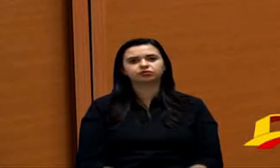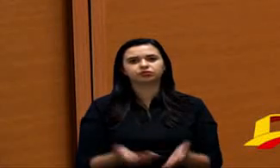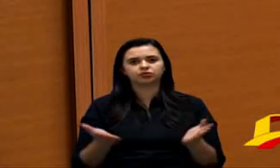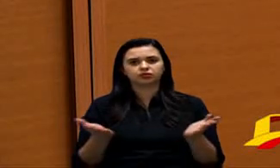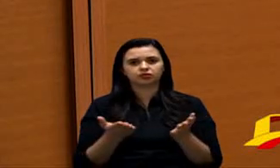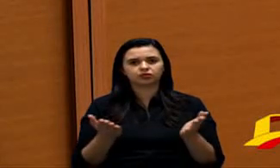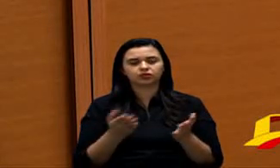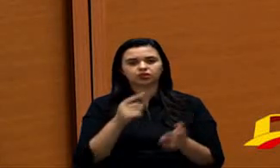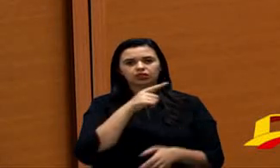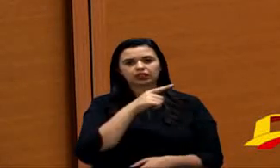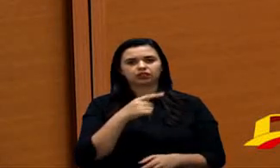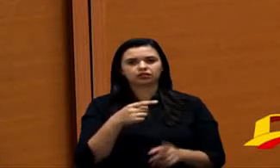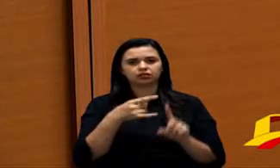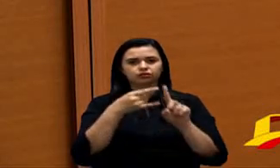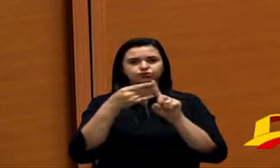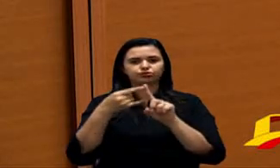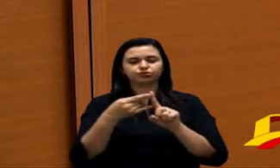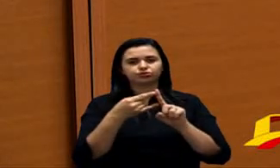no Skype aqui.